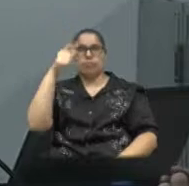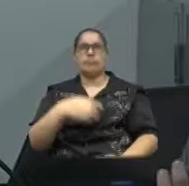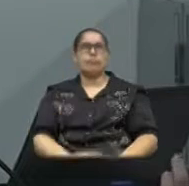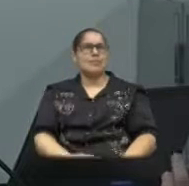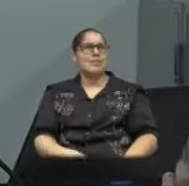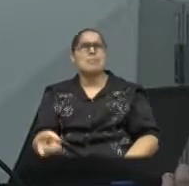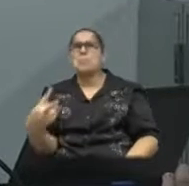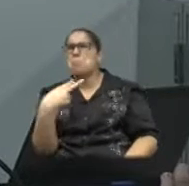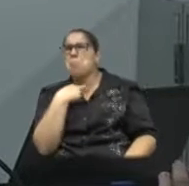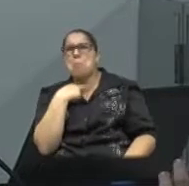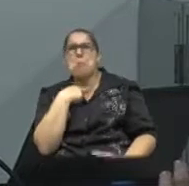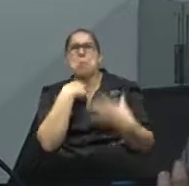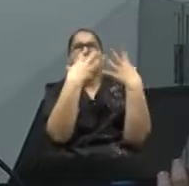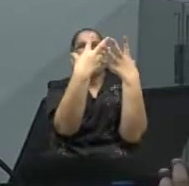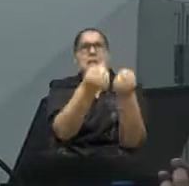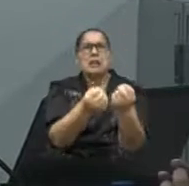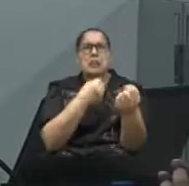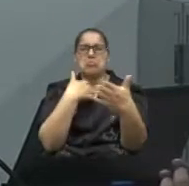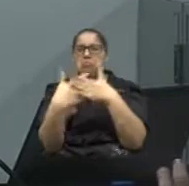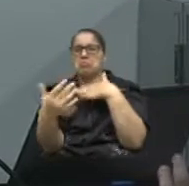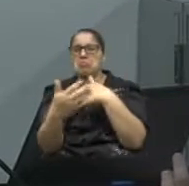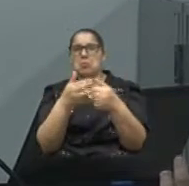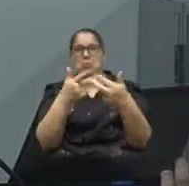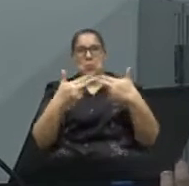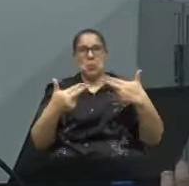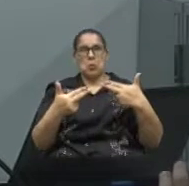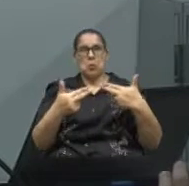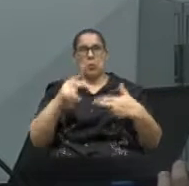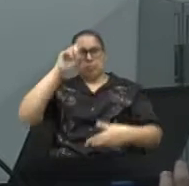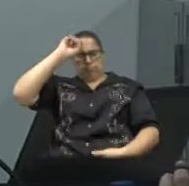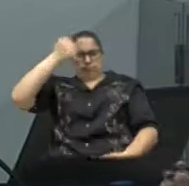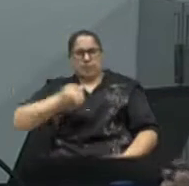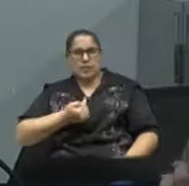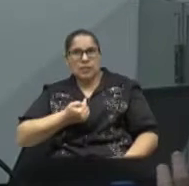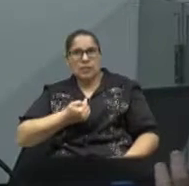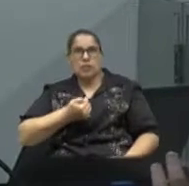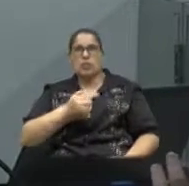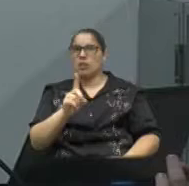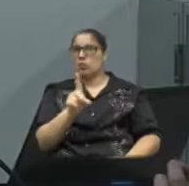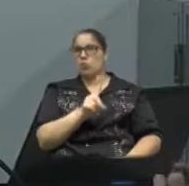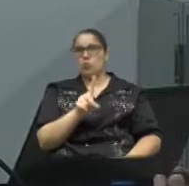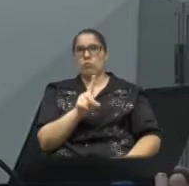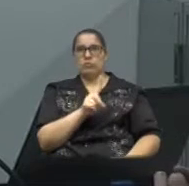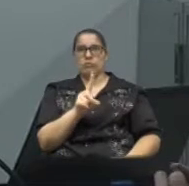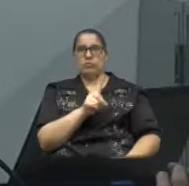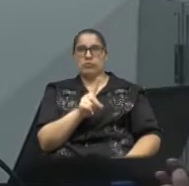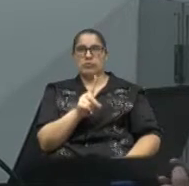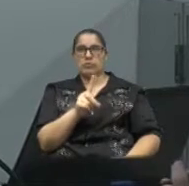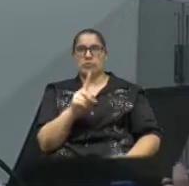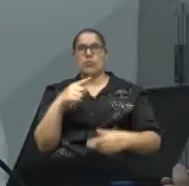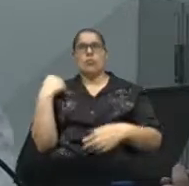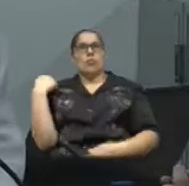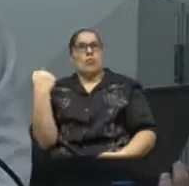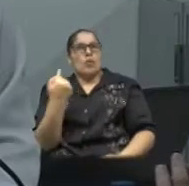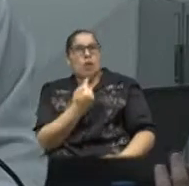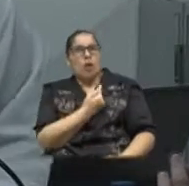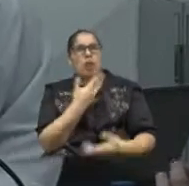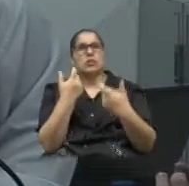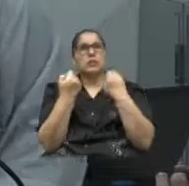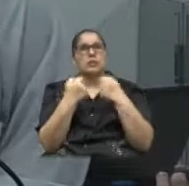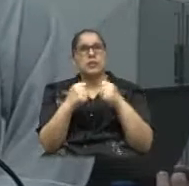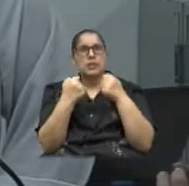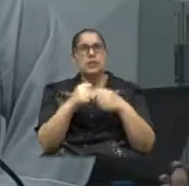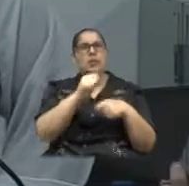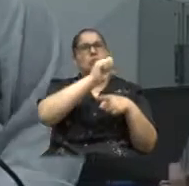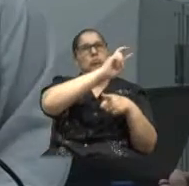mais, calado, essa investida. Está na hora da gente preservar a nossa família. Está na hora da preservar a nossa